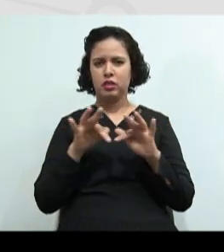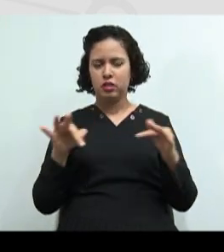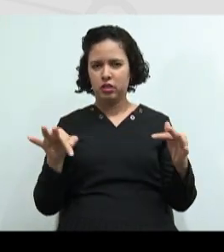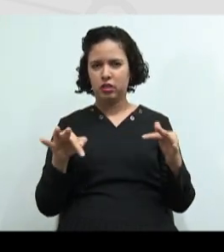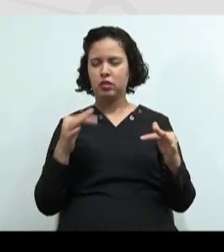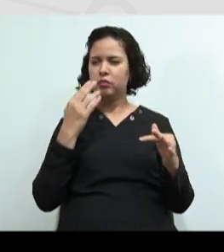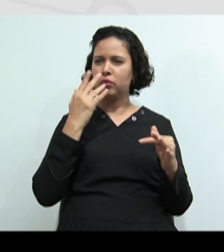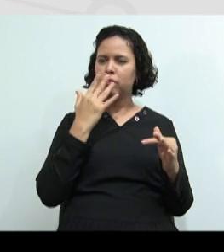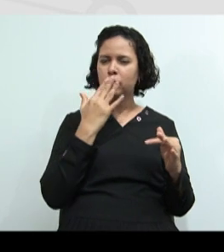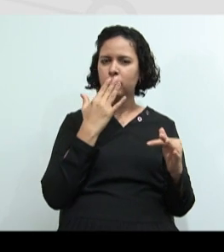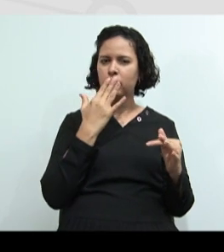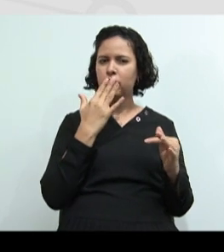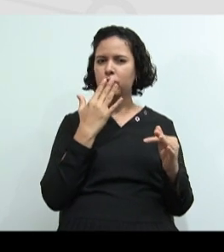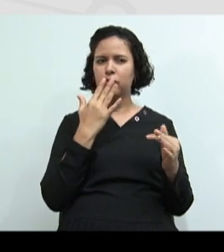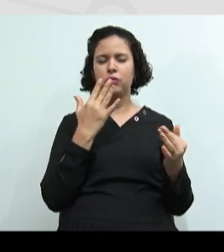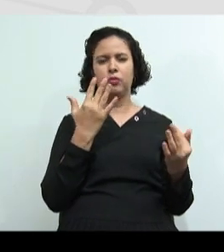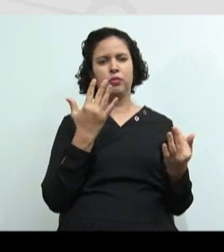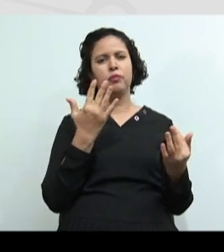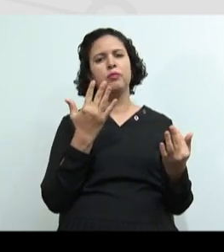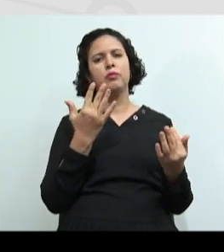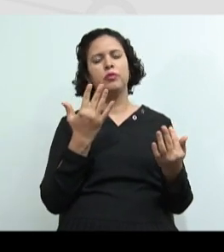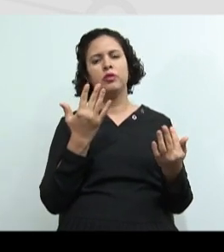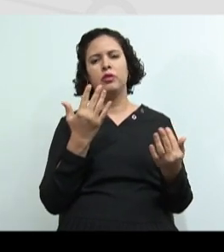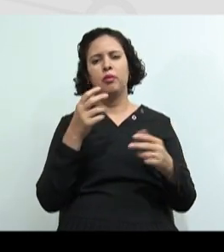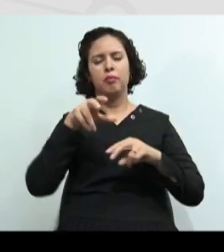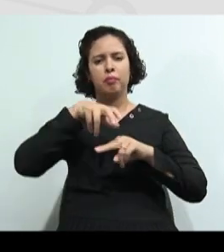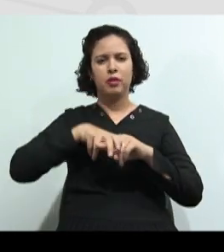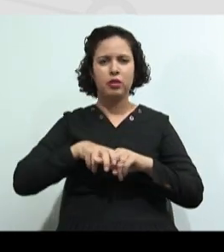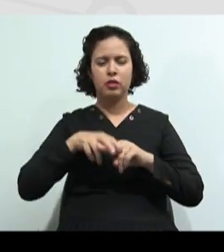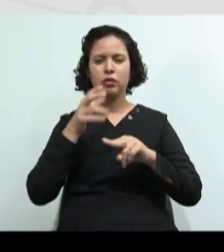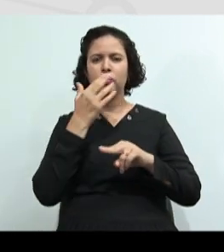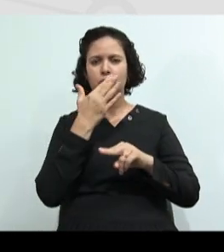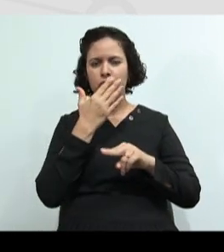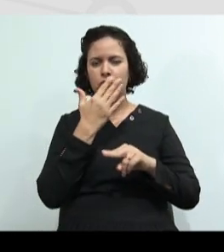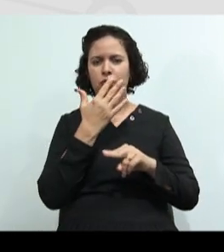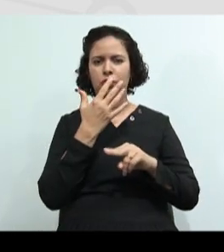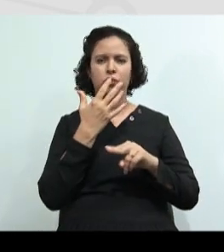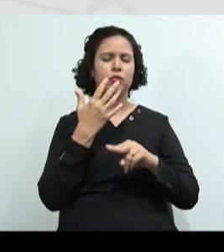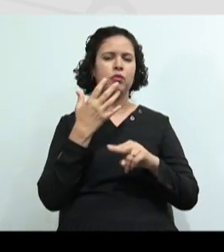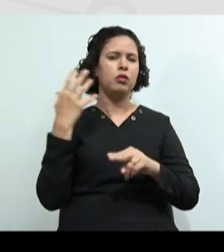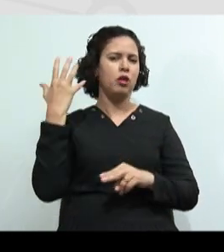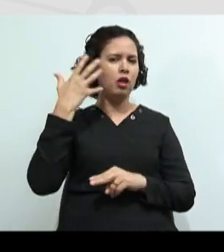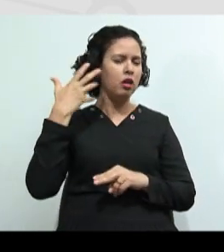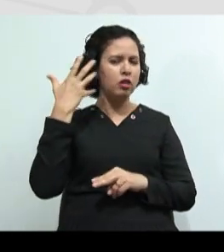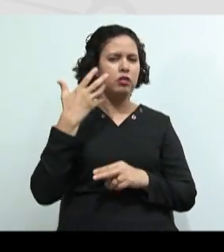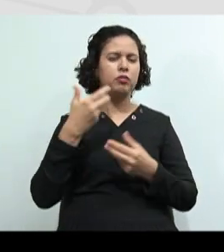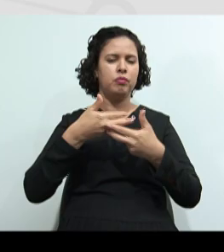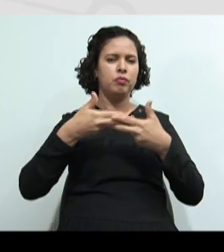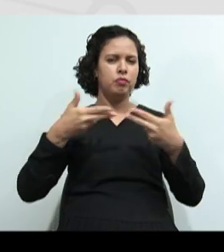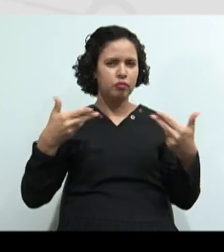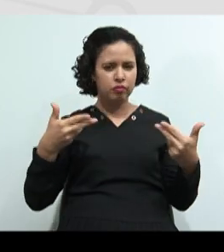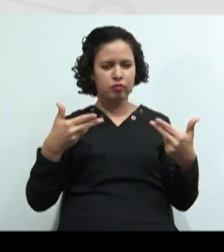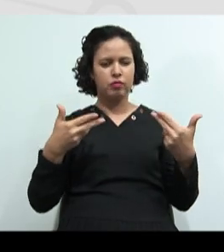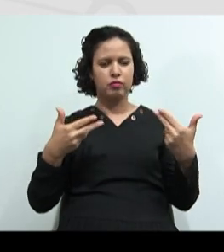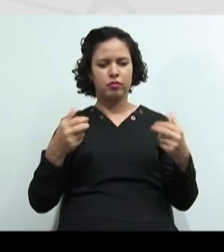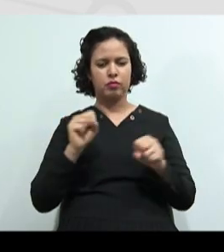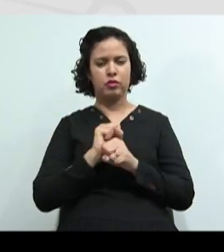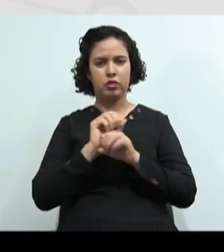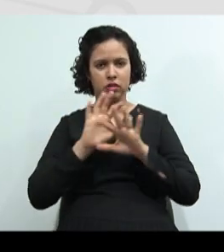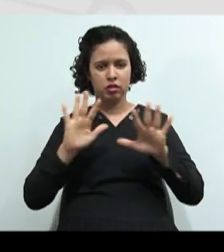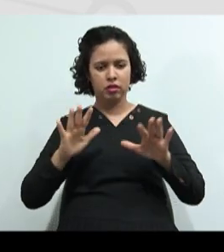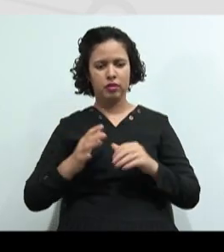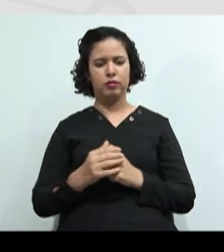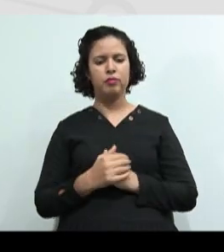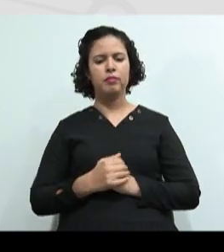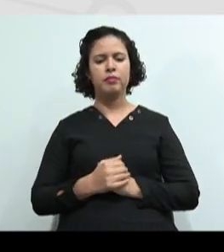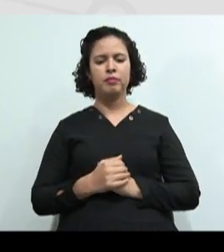cor ele é, não é verdade? Qual é a cor do banco, ele vai vir com rádio, vai vir com DVD, enfim, precisa ser claro e explícito. E